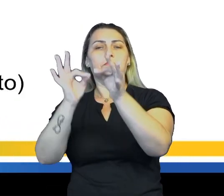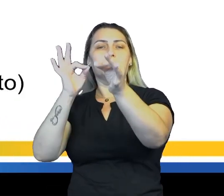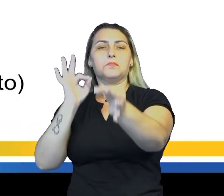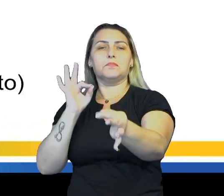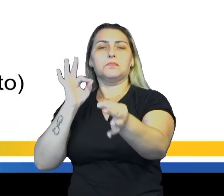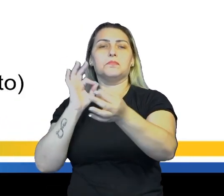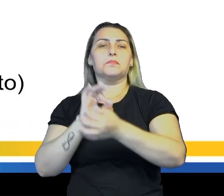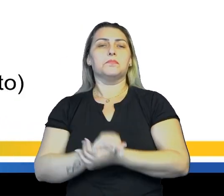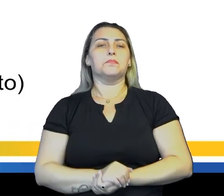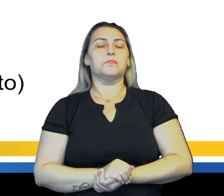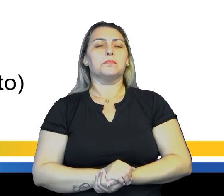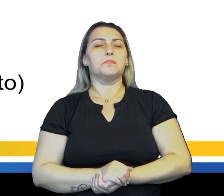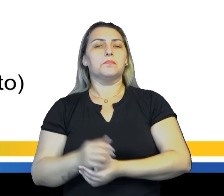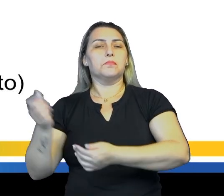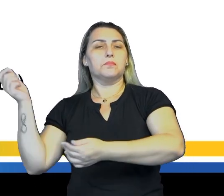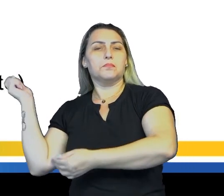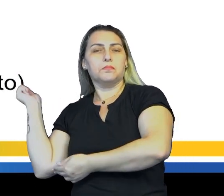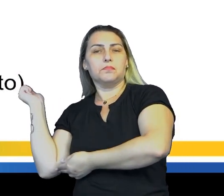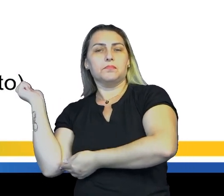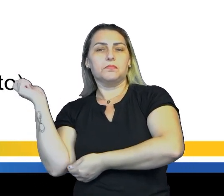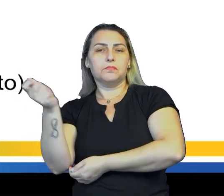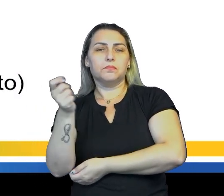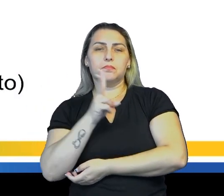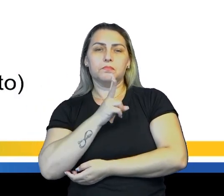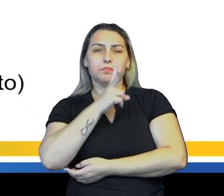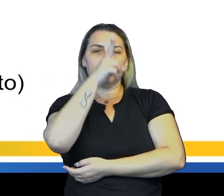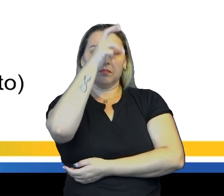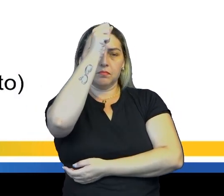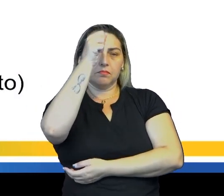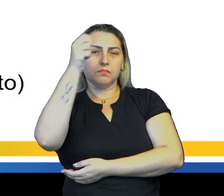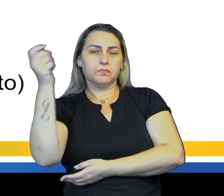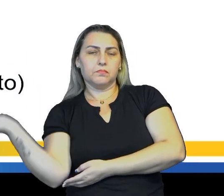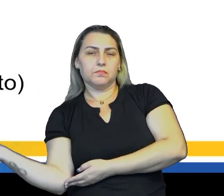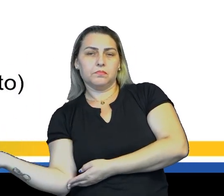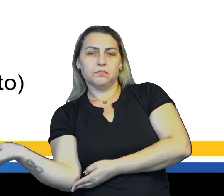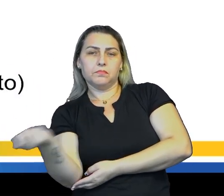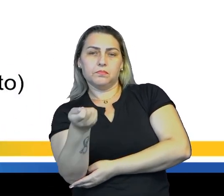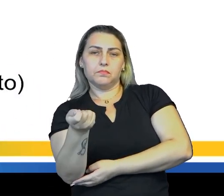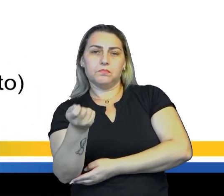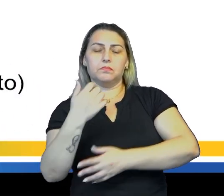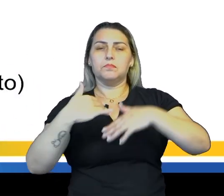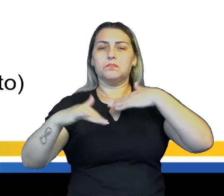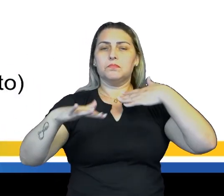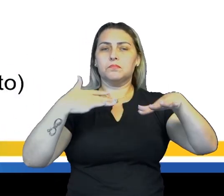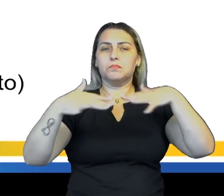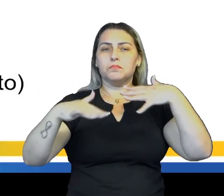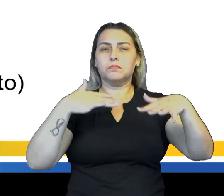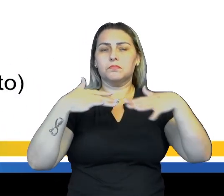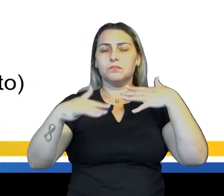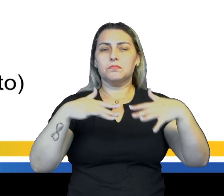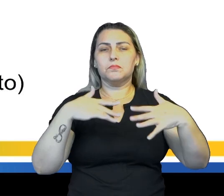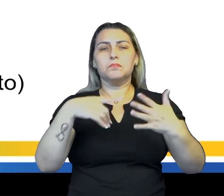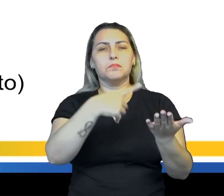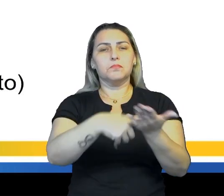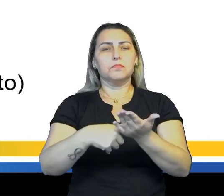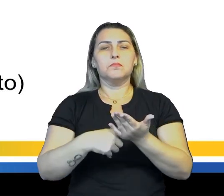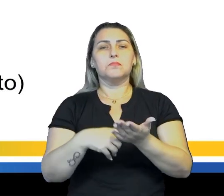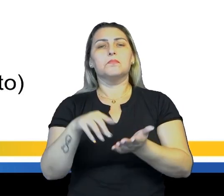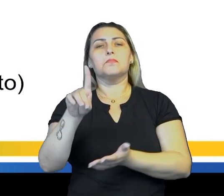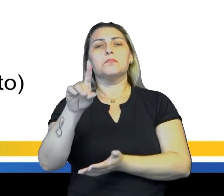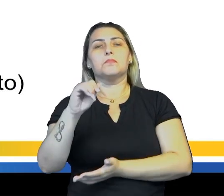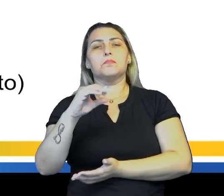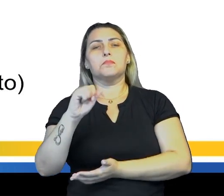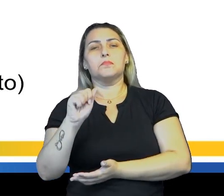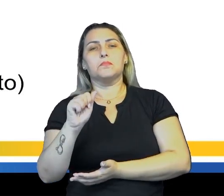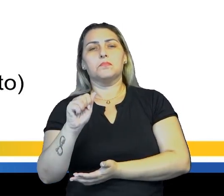mais alto e distância que é para quem pula mais longe arremesso que pode ser dinâmica de força e lançamento que é o tipo do